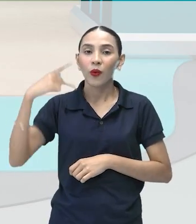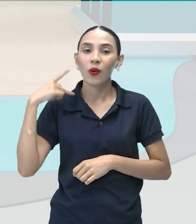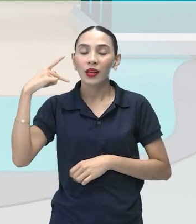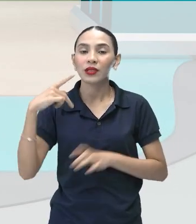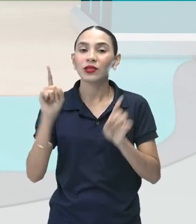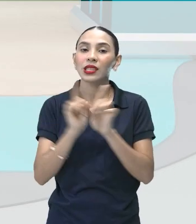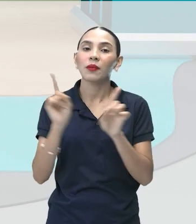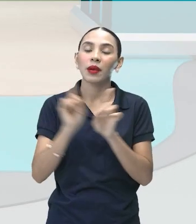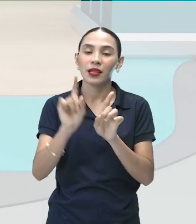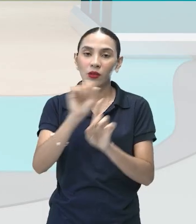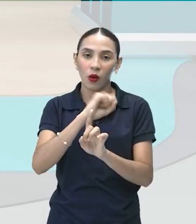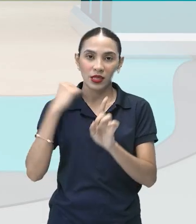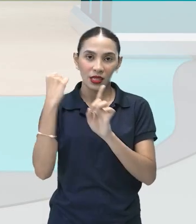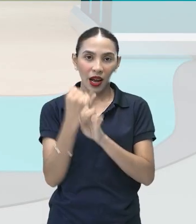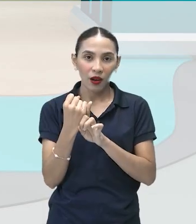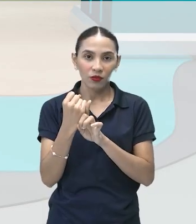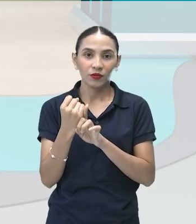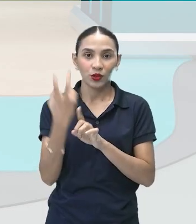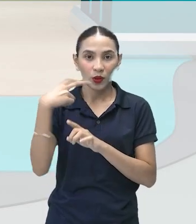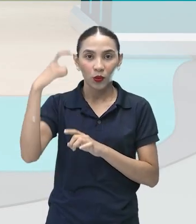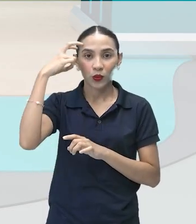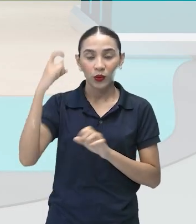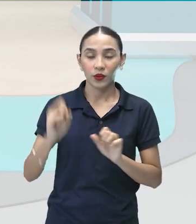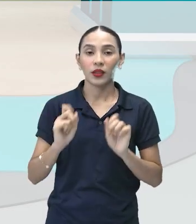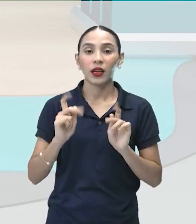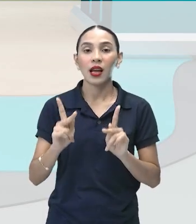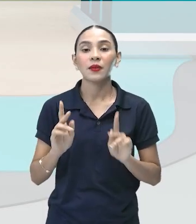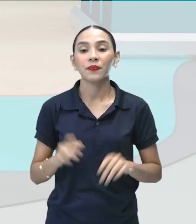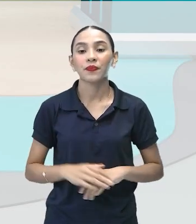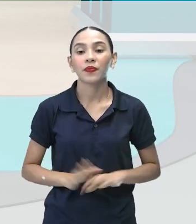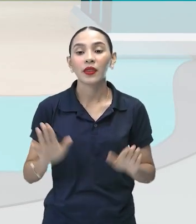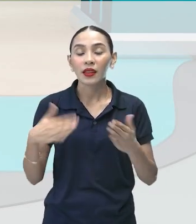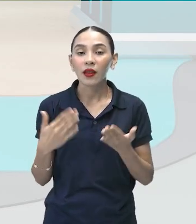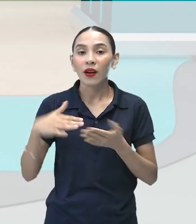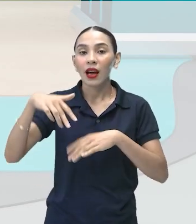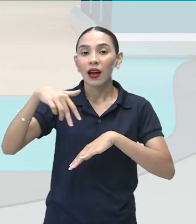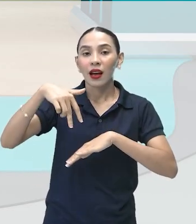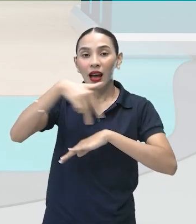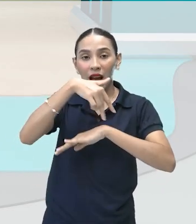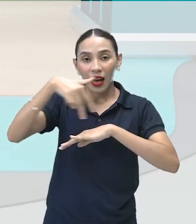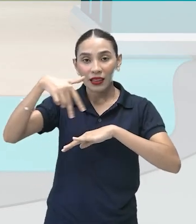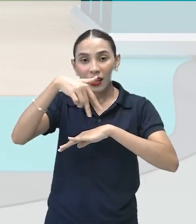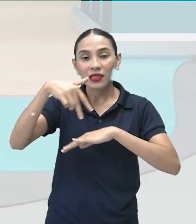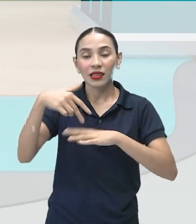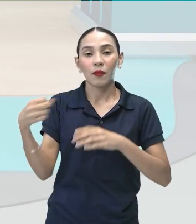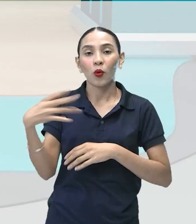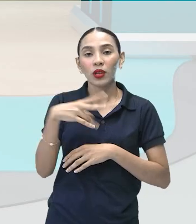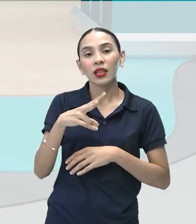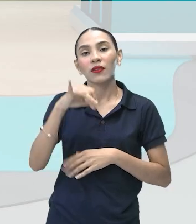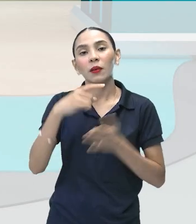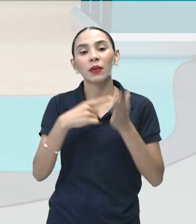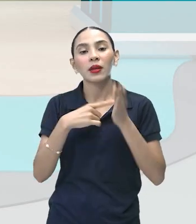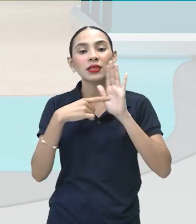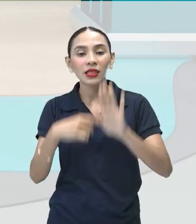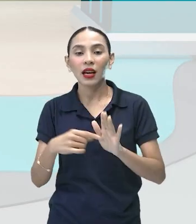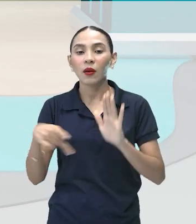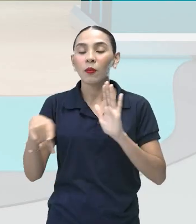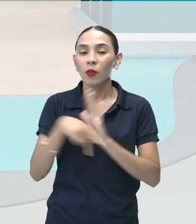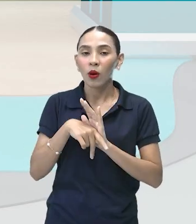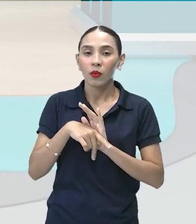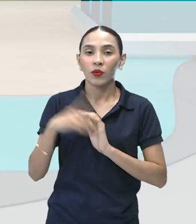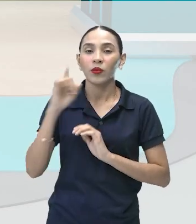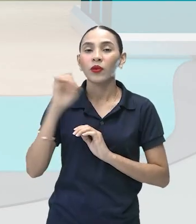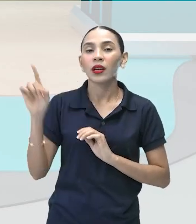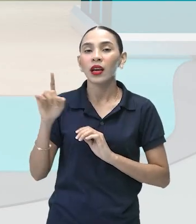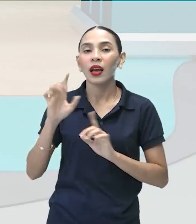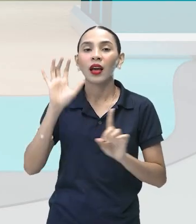político e social de uma cultura. E aí, a dança moderna ela vem justamente trazendo essa pegada,